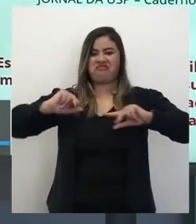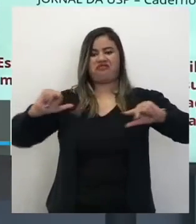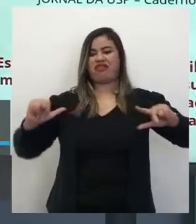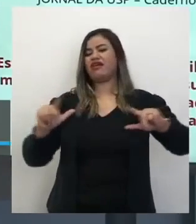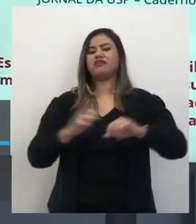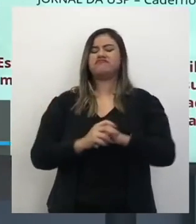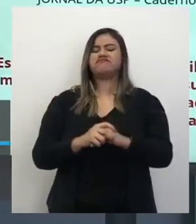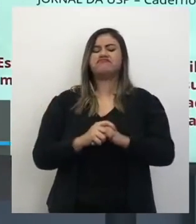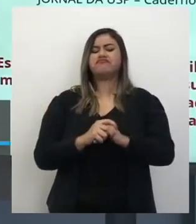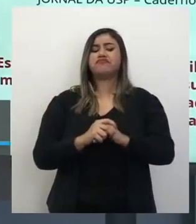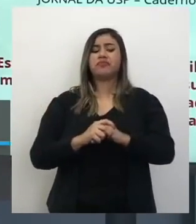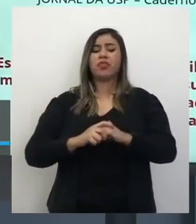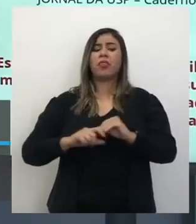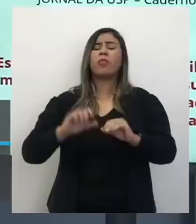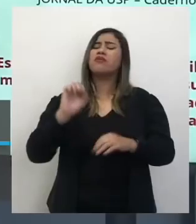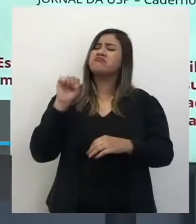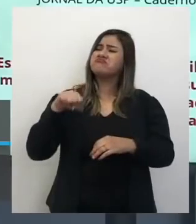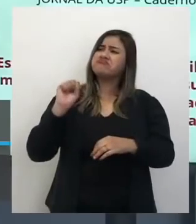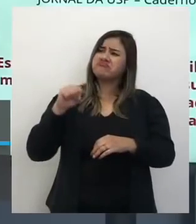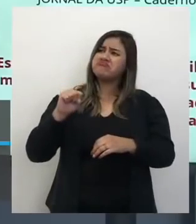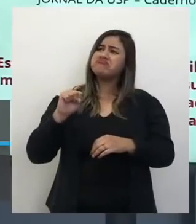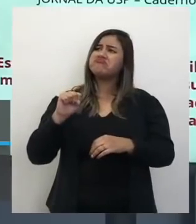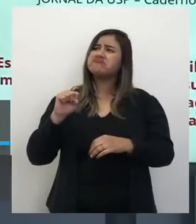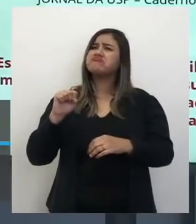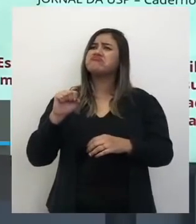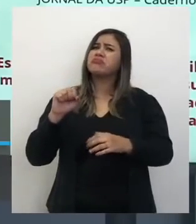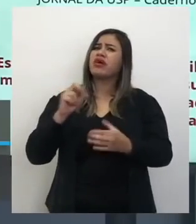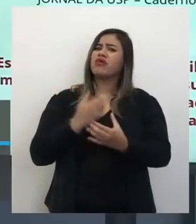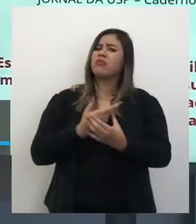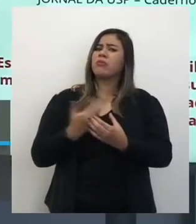Procláudia disse, sim, são sinônimos.